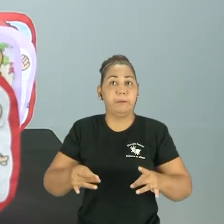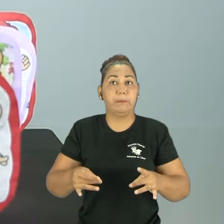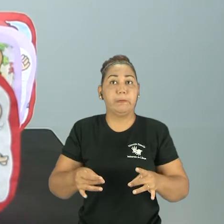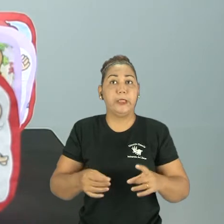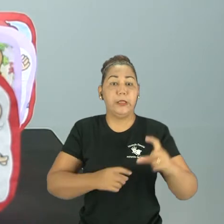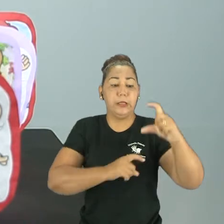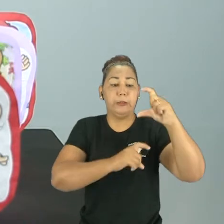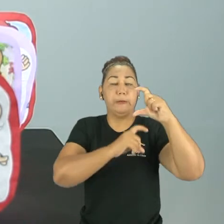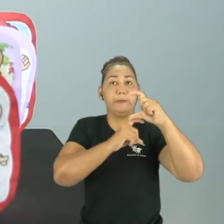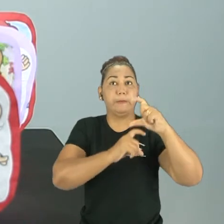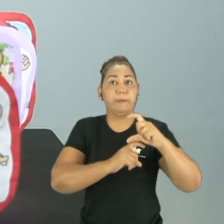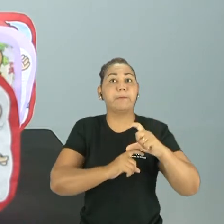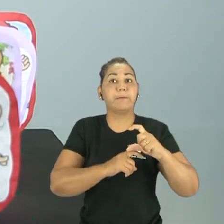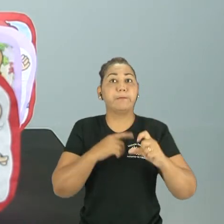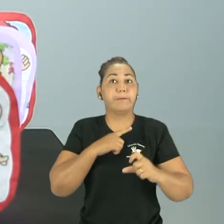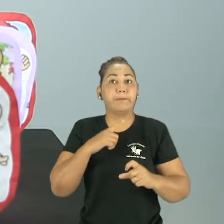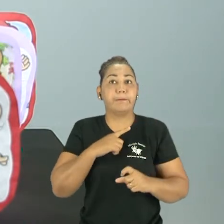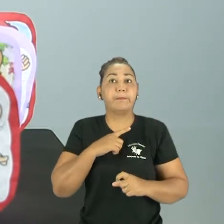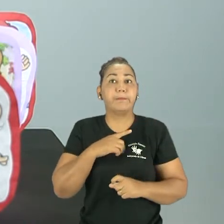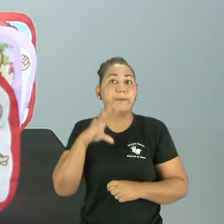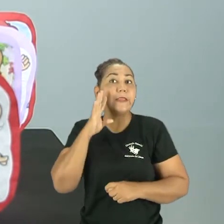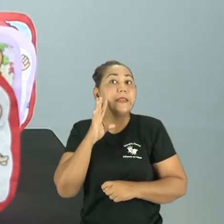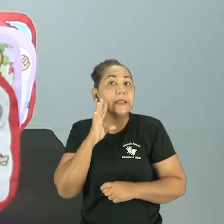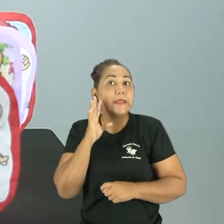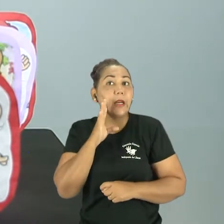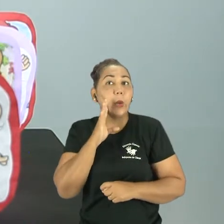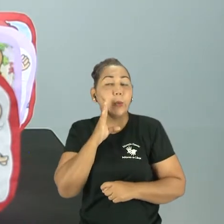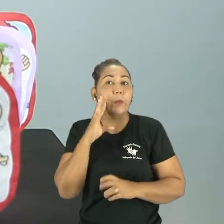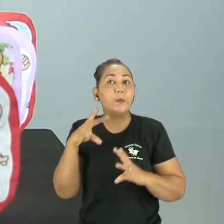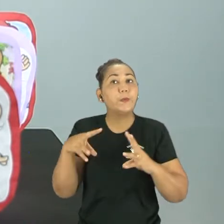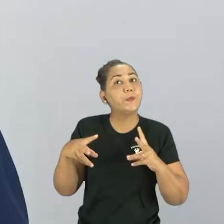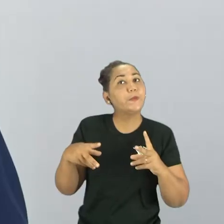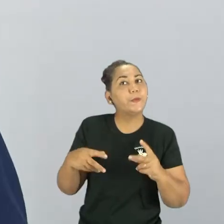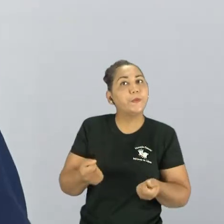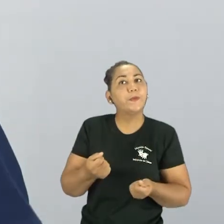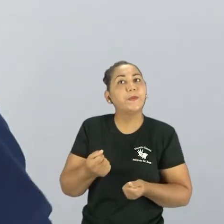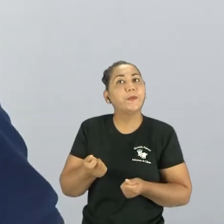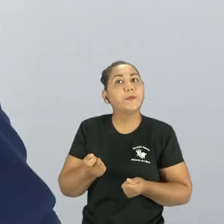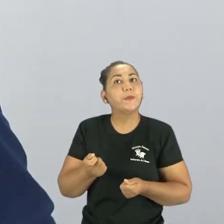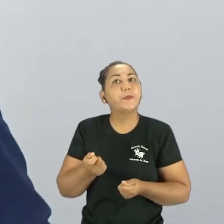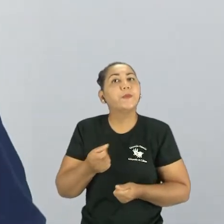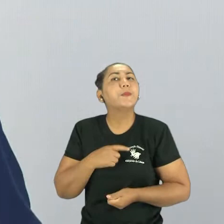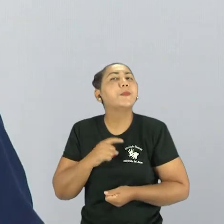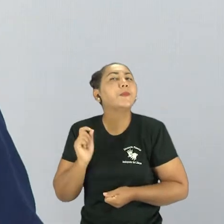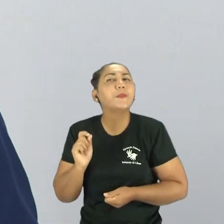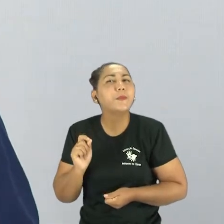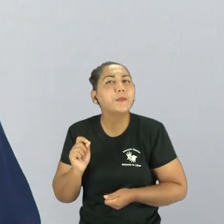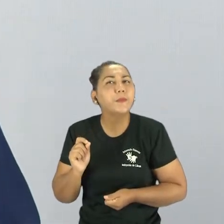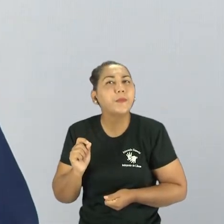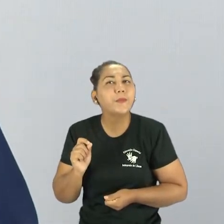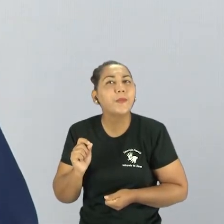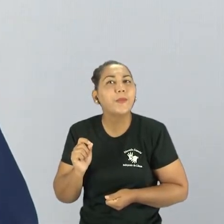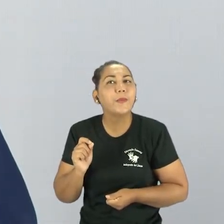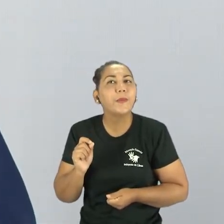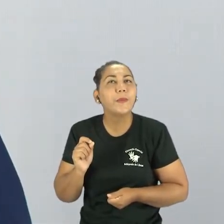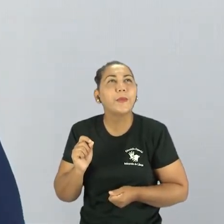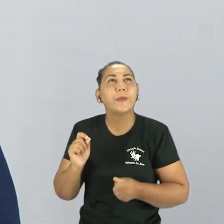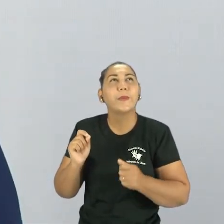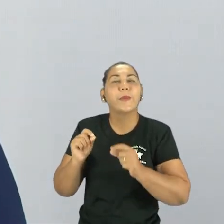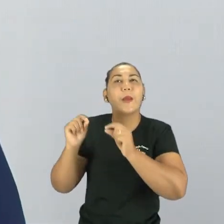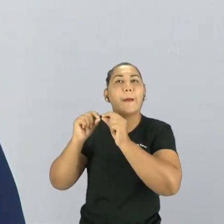também temos algo interessante. Todos eles, ó, eles possuem o quê? Eles possuem balões,